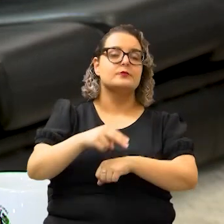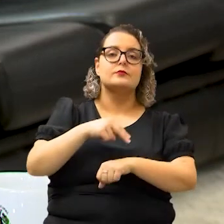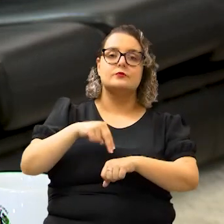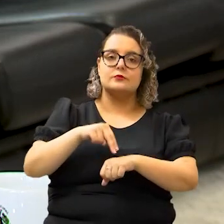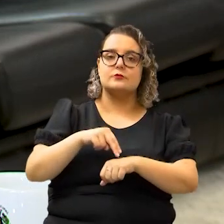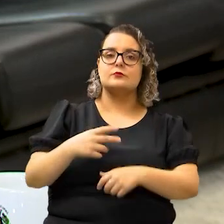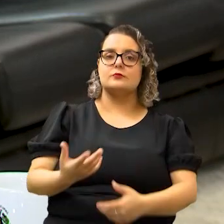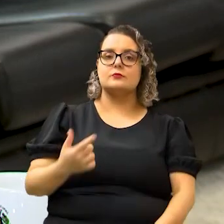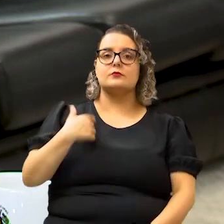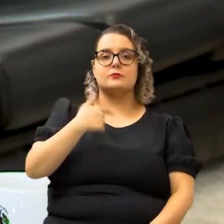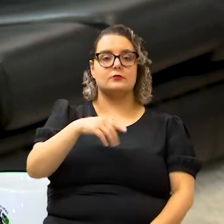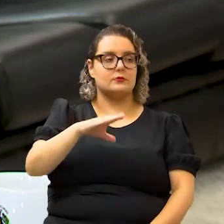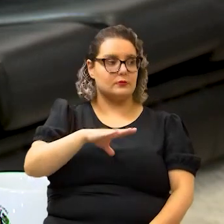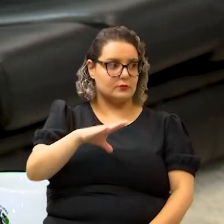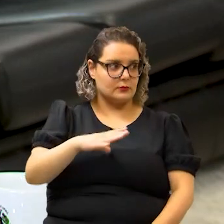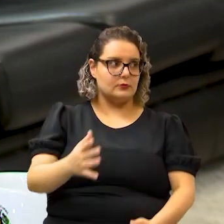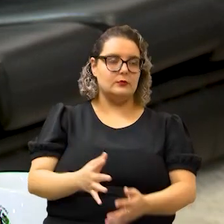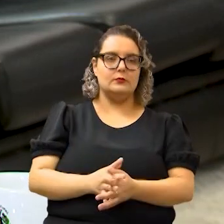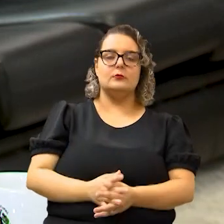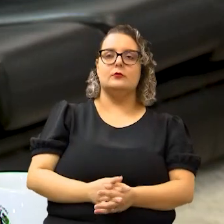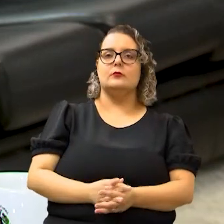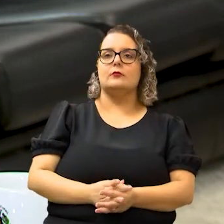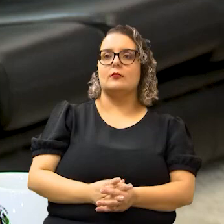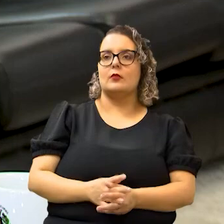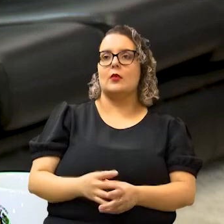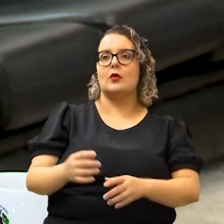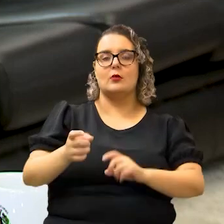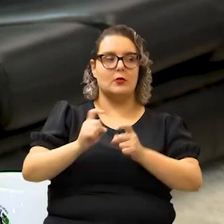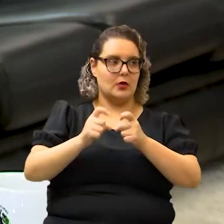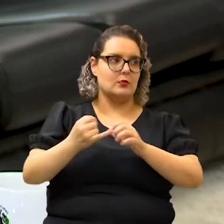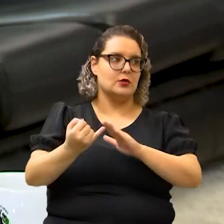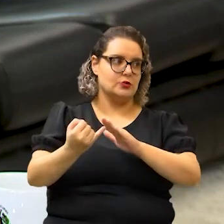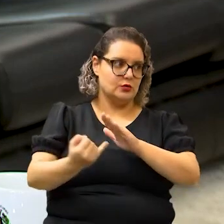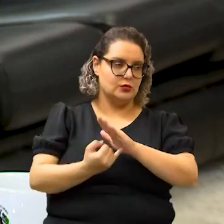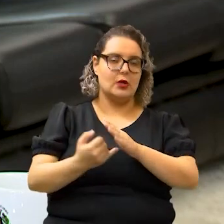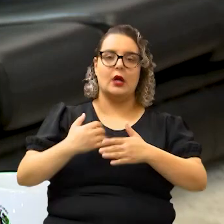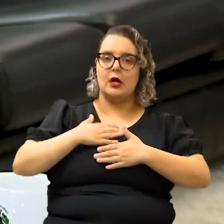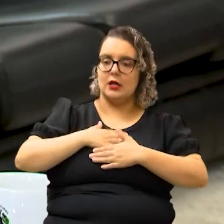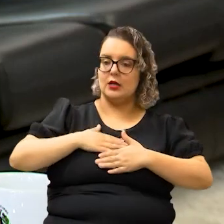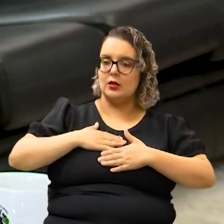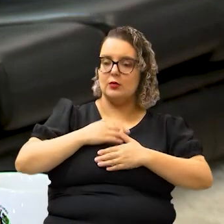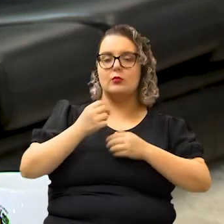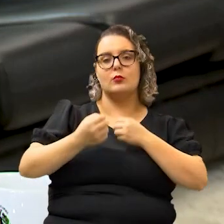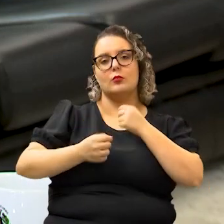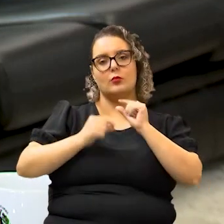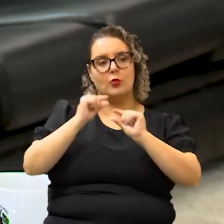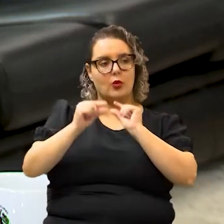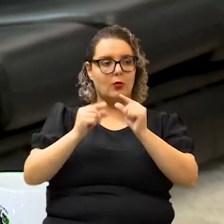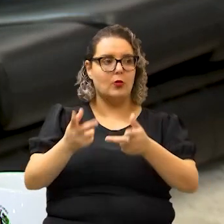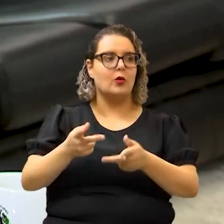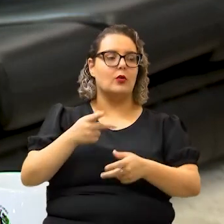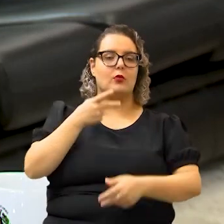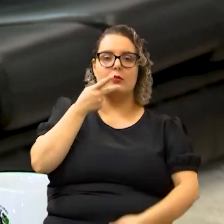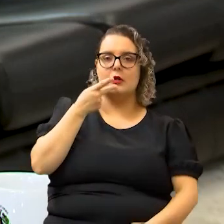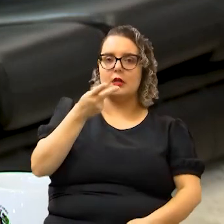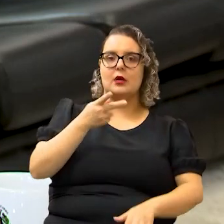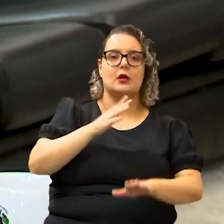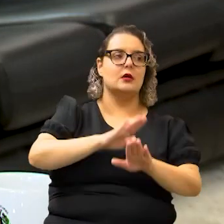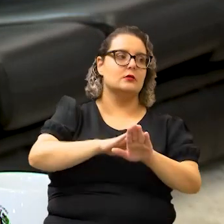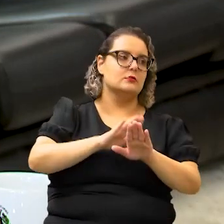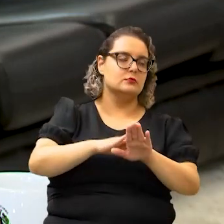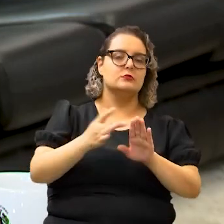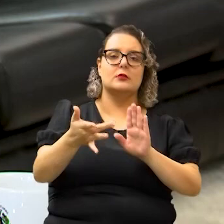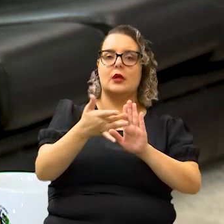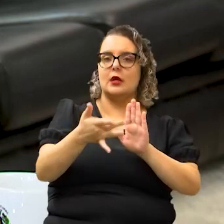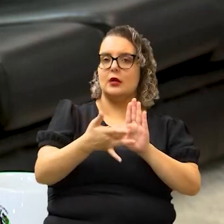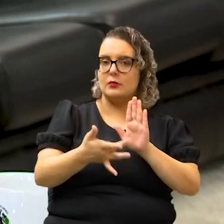atuação do Conselho de Segurança na nossa cidade. Foi uma reunião institucional, bastante agradável, eles puderam falar um pouco